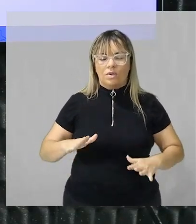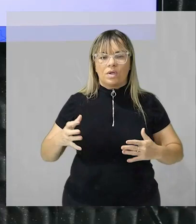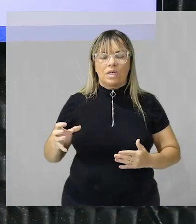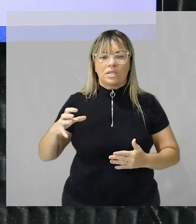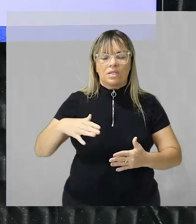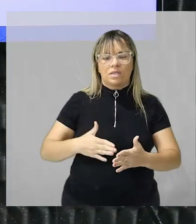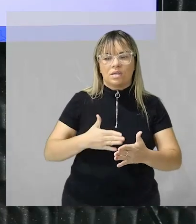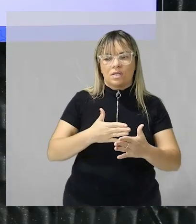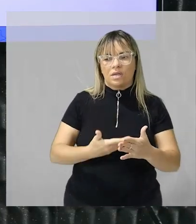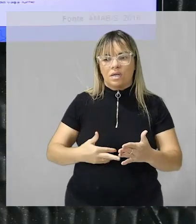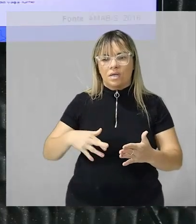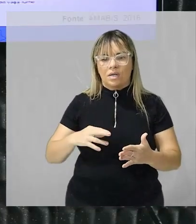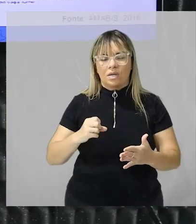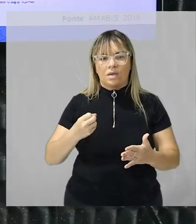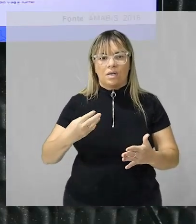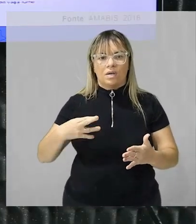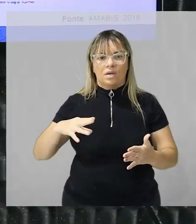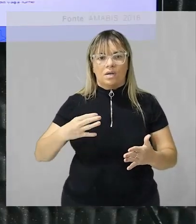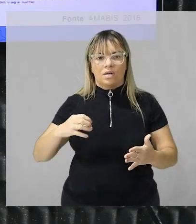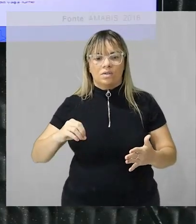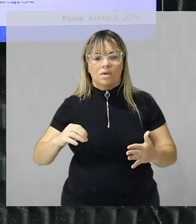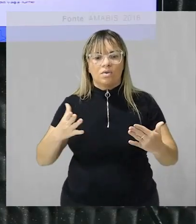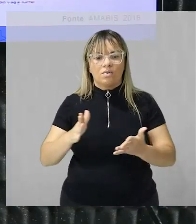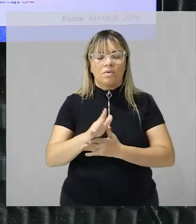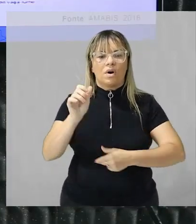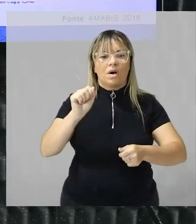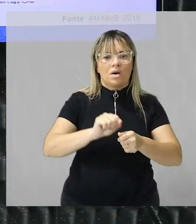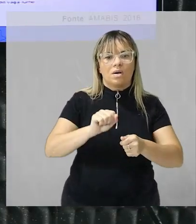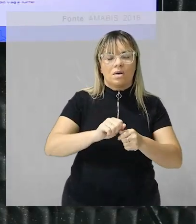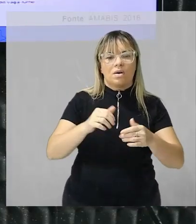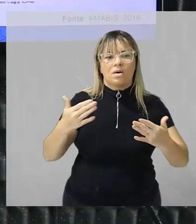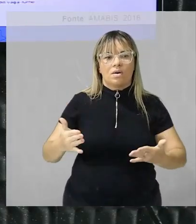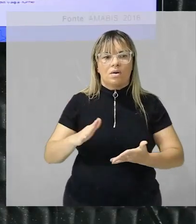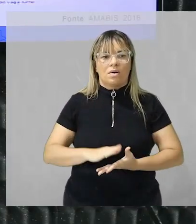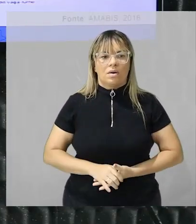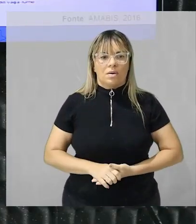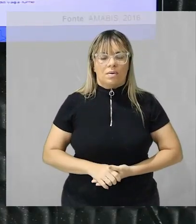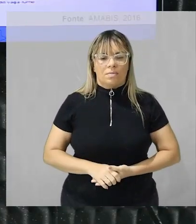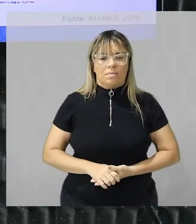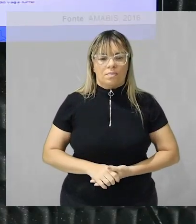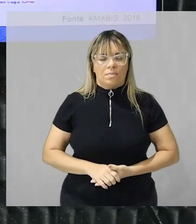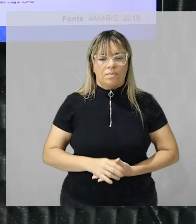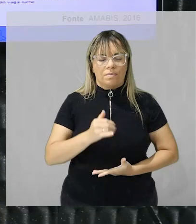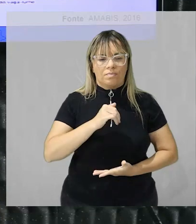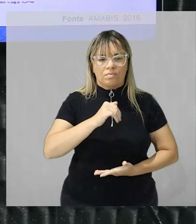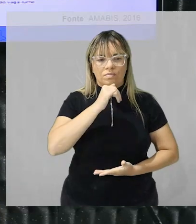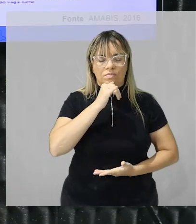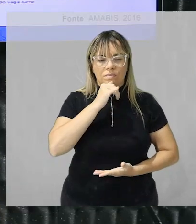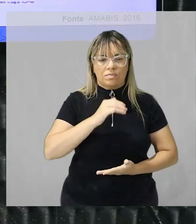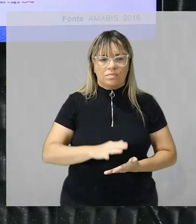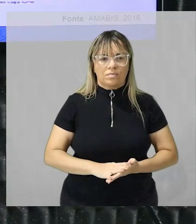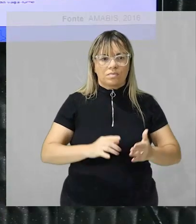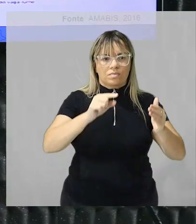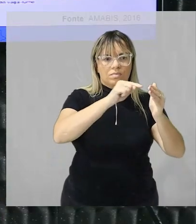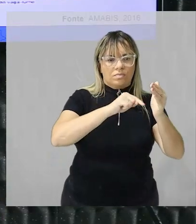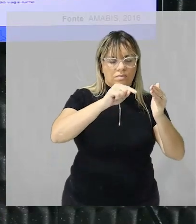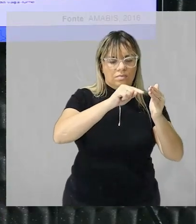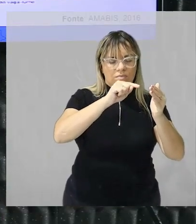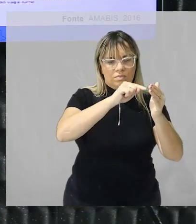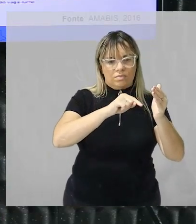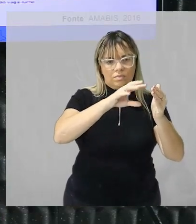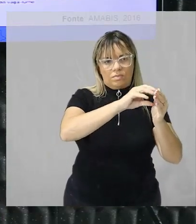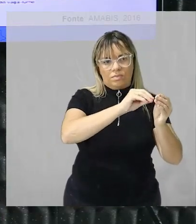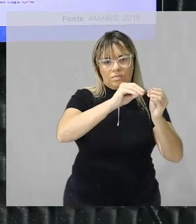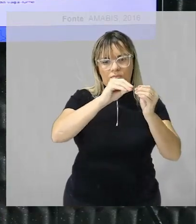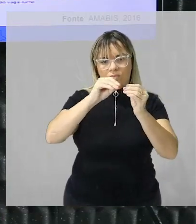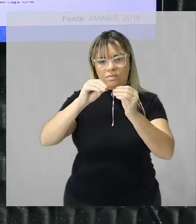fazem? Eu acabei de mostrar para vocês aqui, olha só, quando foi, por exemplo, extraído o material genético da